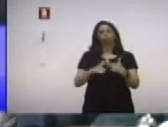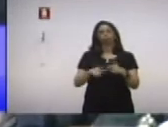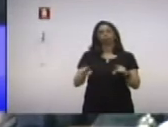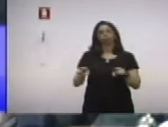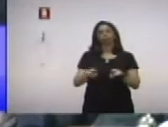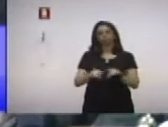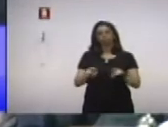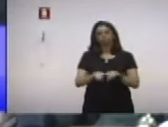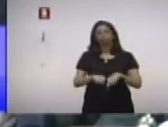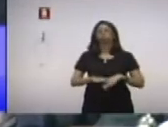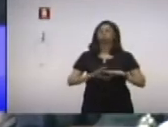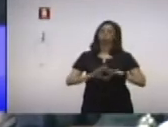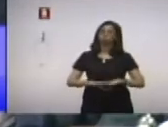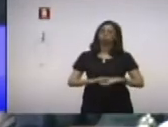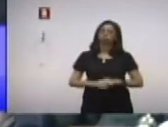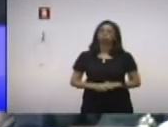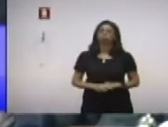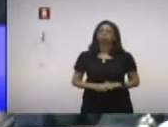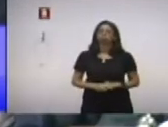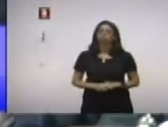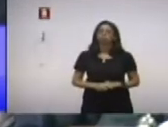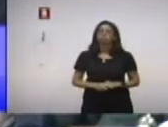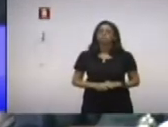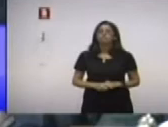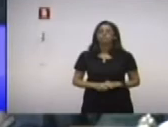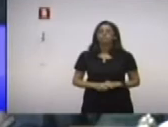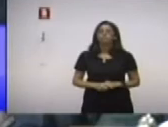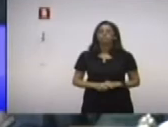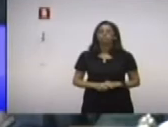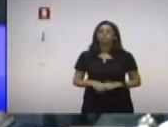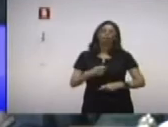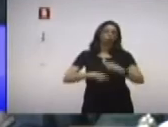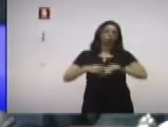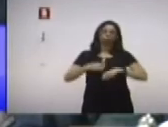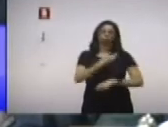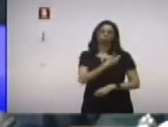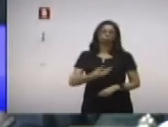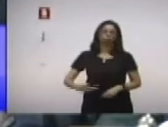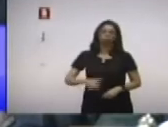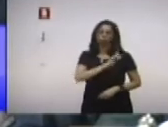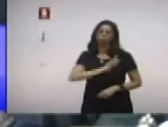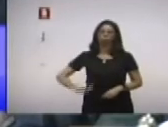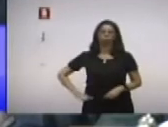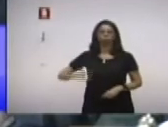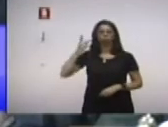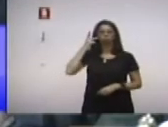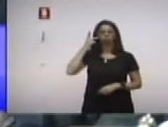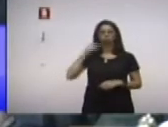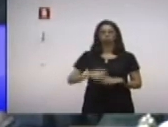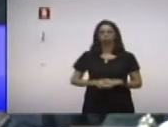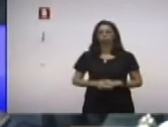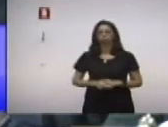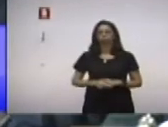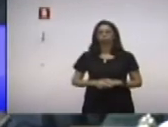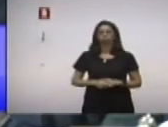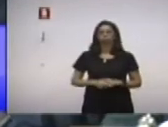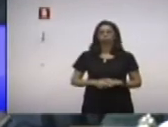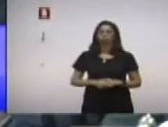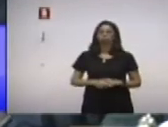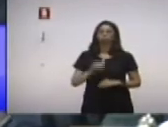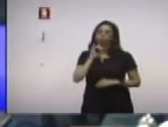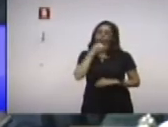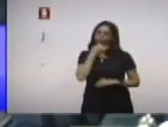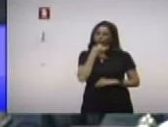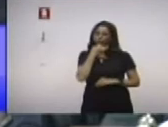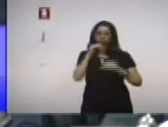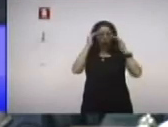local Mas é uma política e desmando do Governo do Estado que não têm atendido a